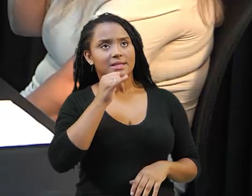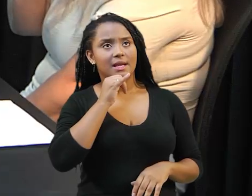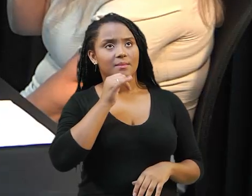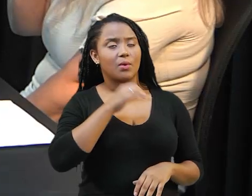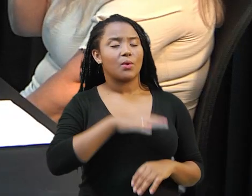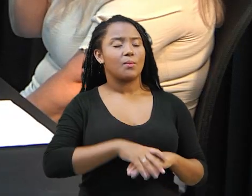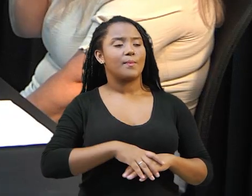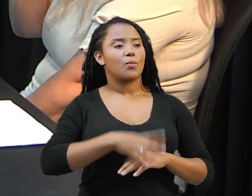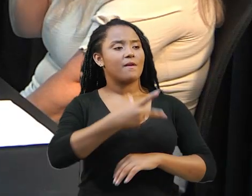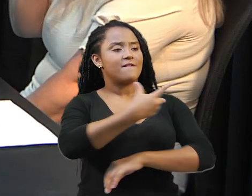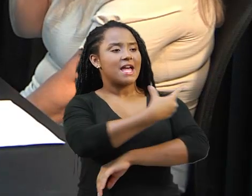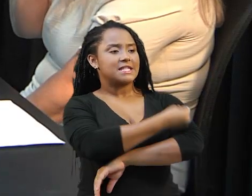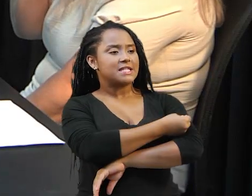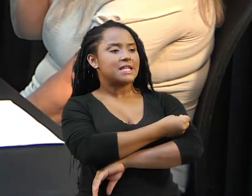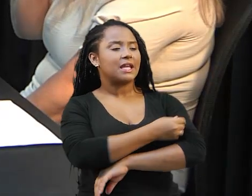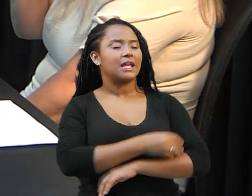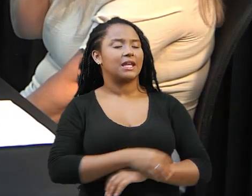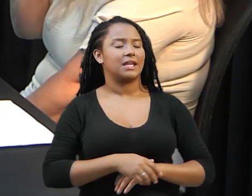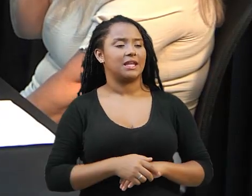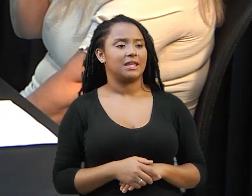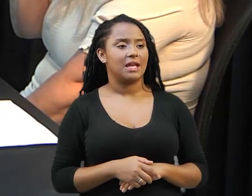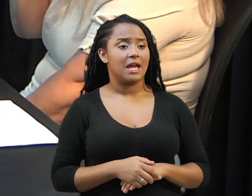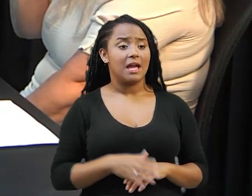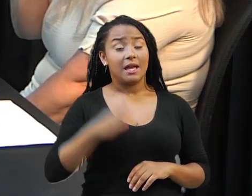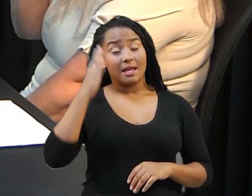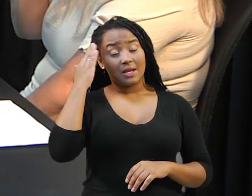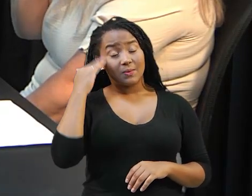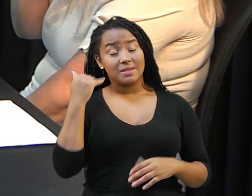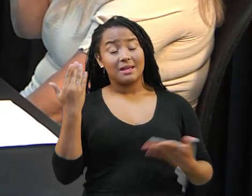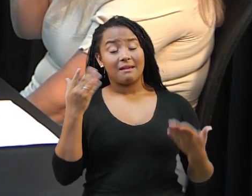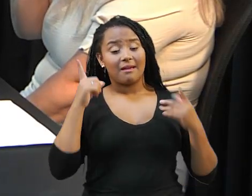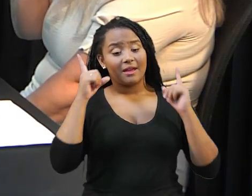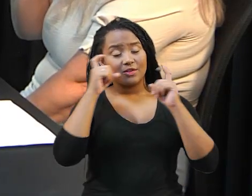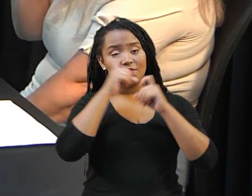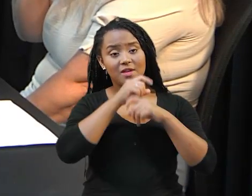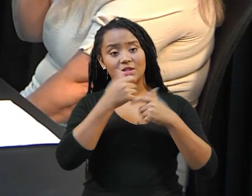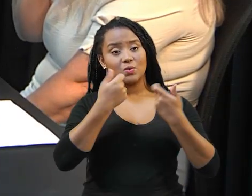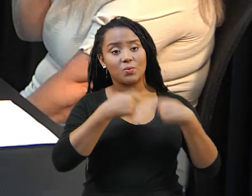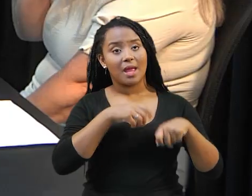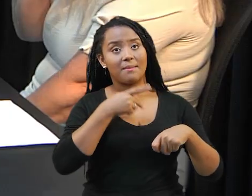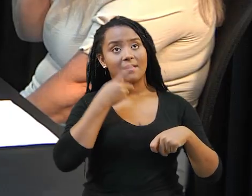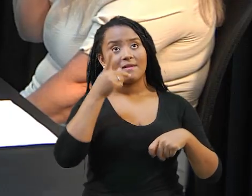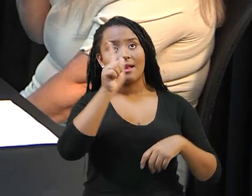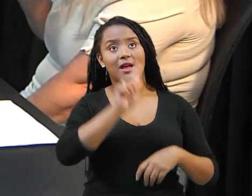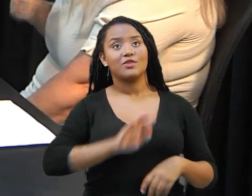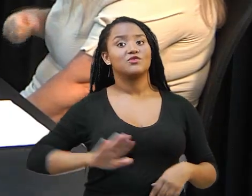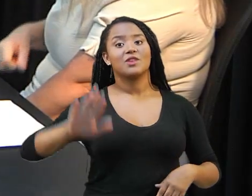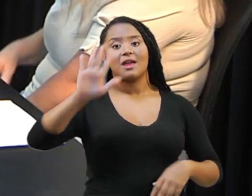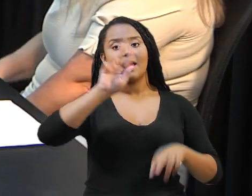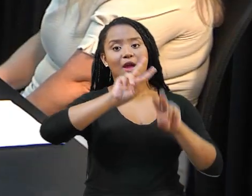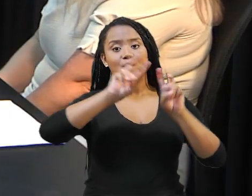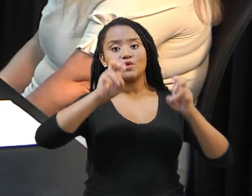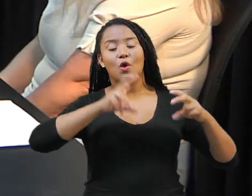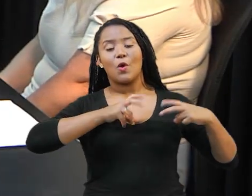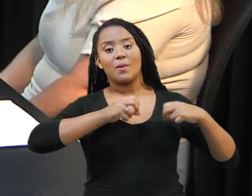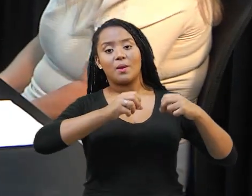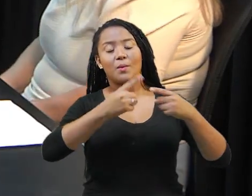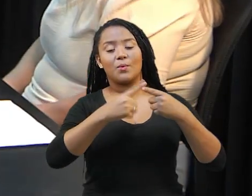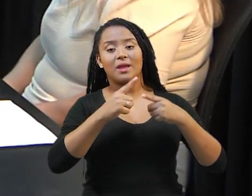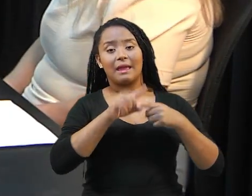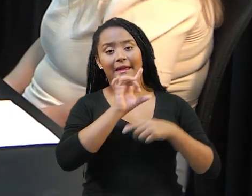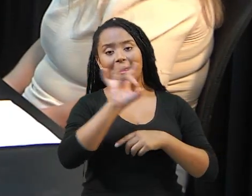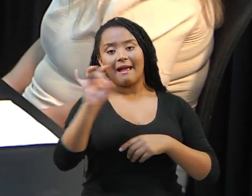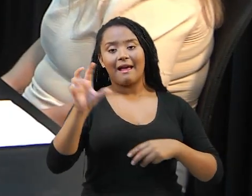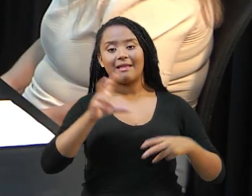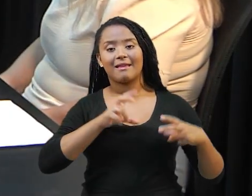Para uma vacina, eu sei que assim, a gente não pode generalizar o câncer, porque eu